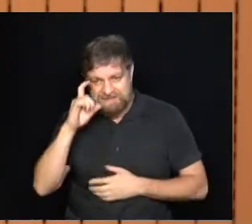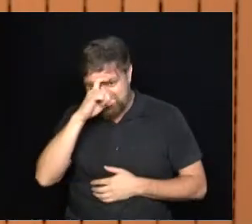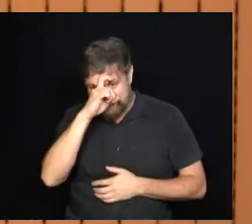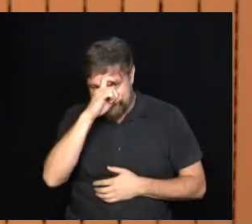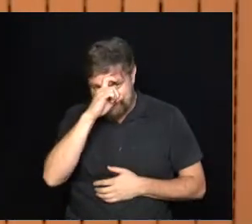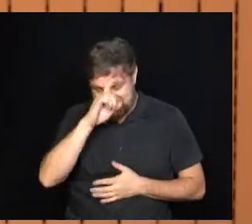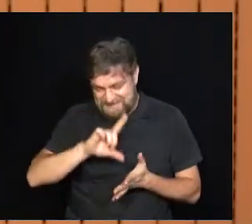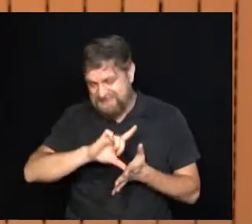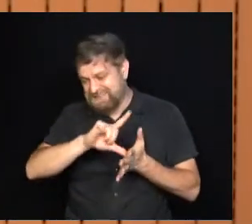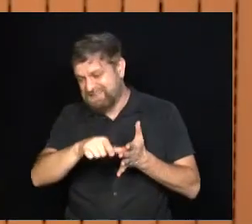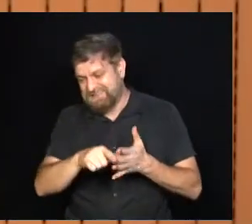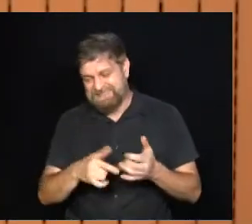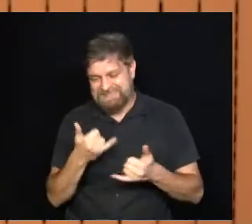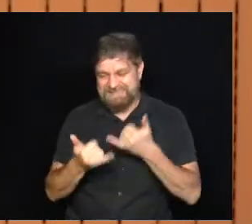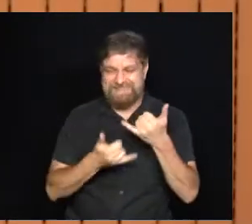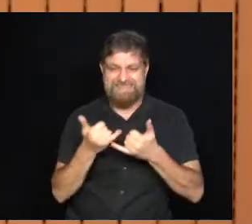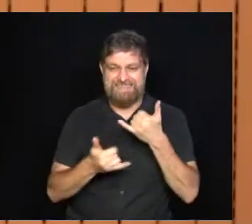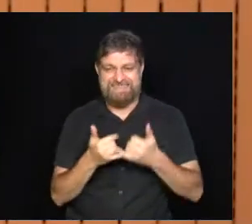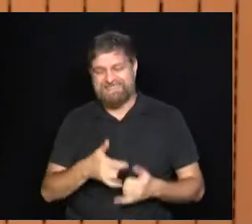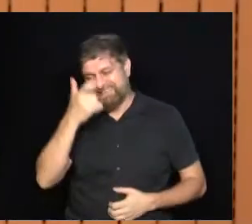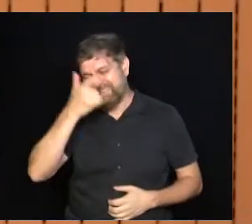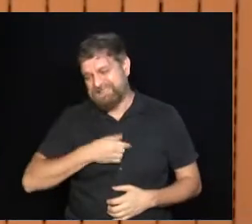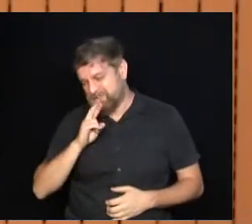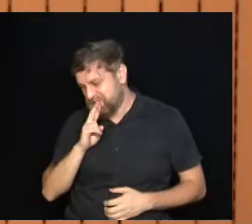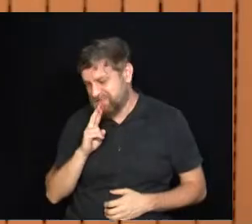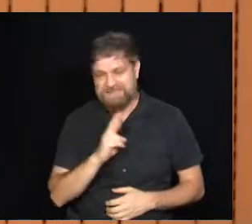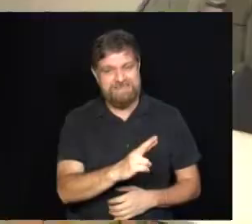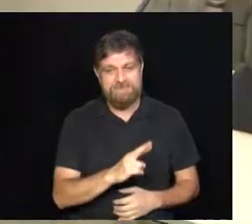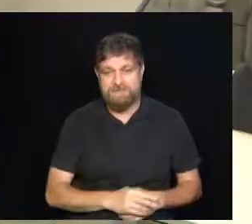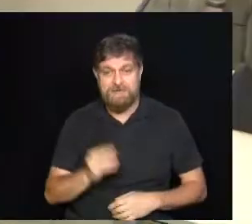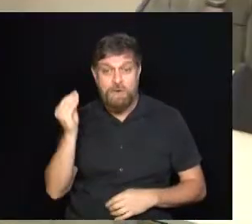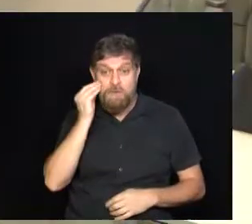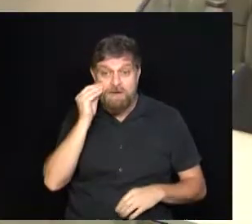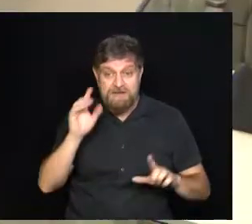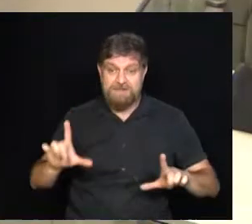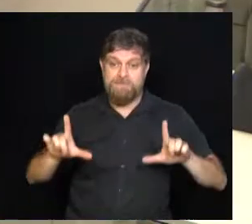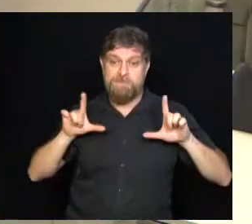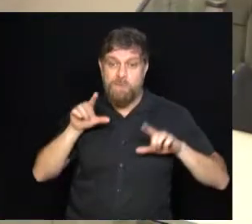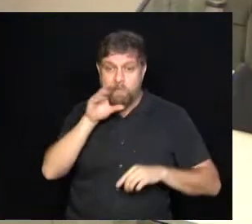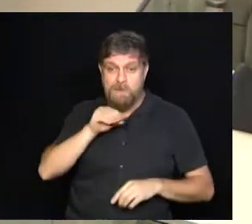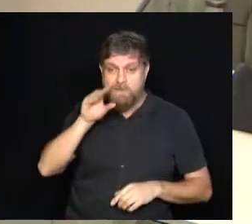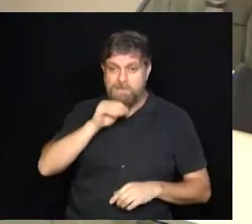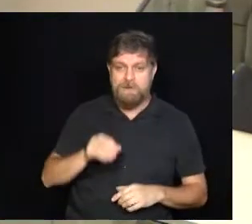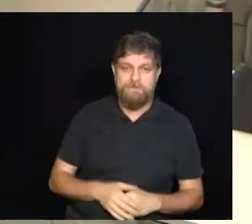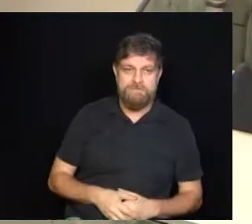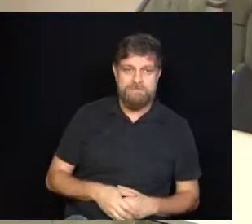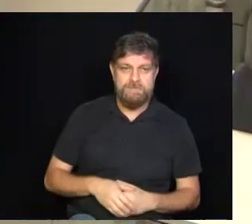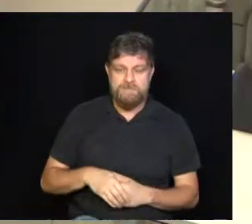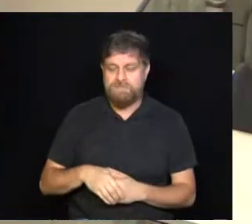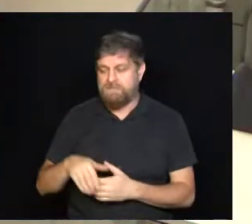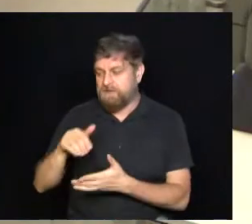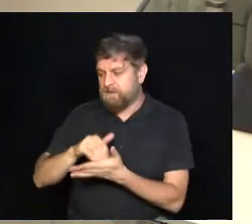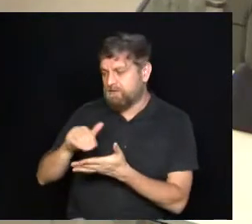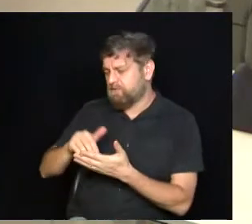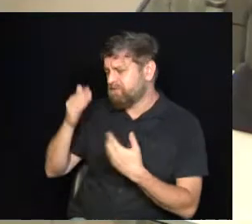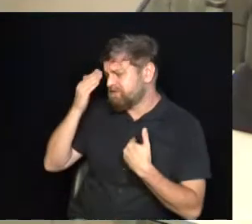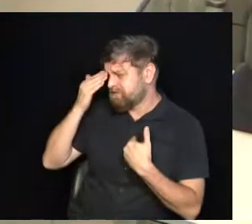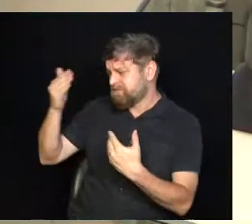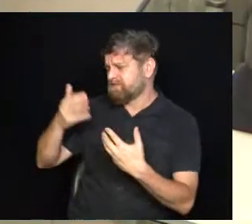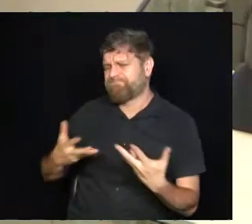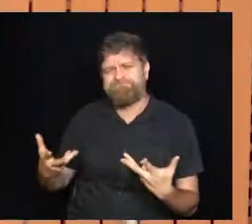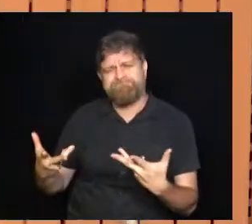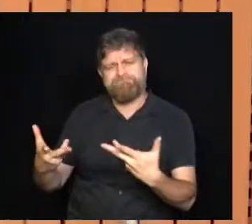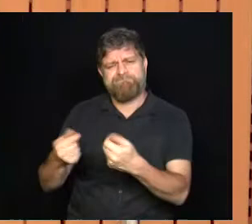depois. Brincadeira, à disposição. Obrigada pela oportunidade. Secretária, eu que agradeço, brilhante